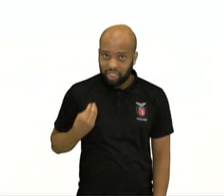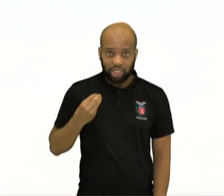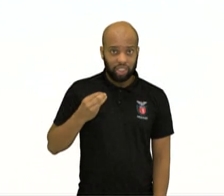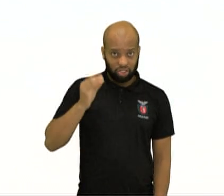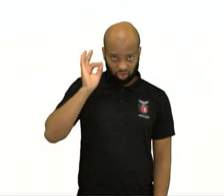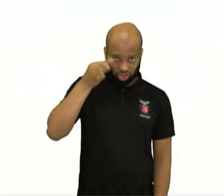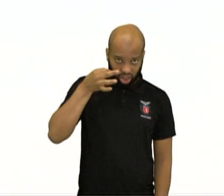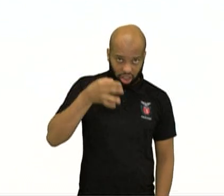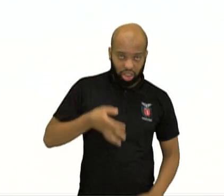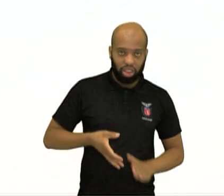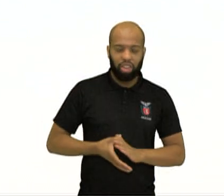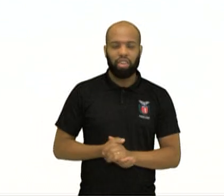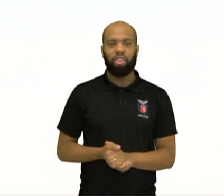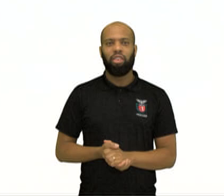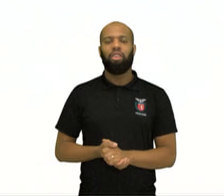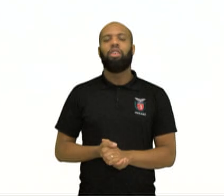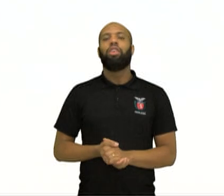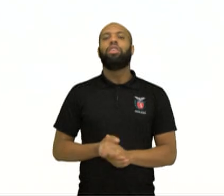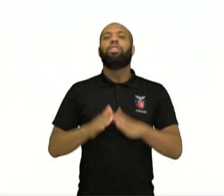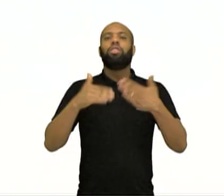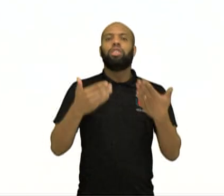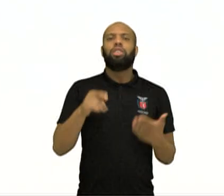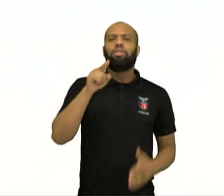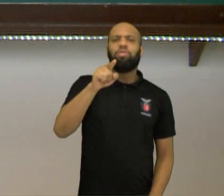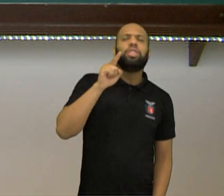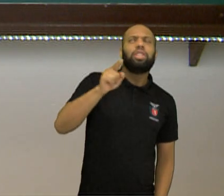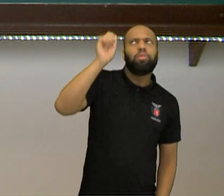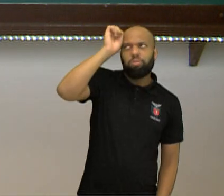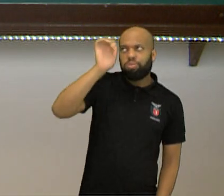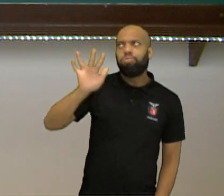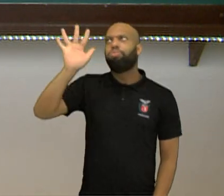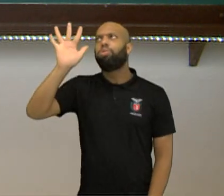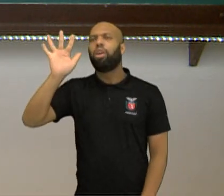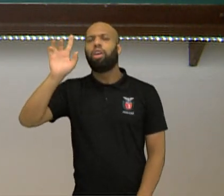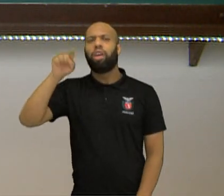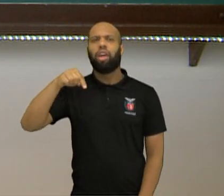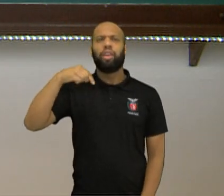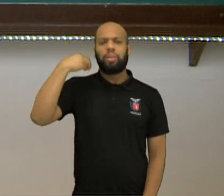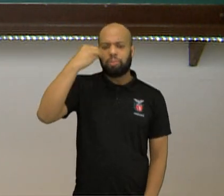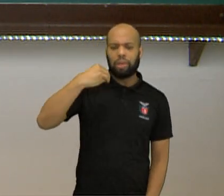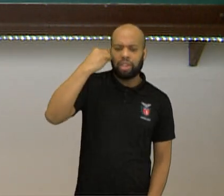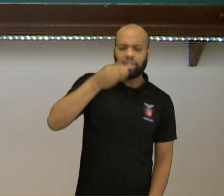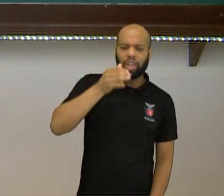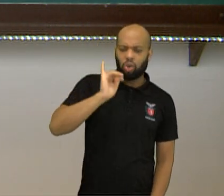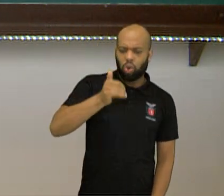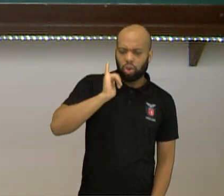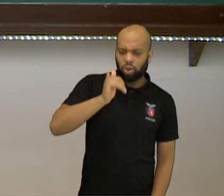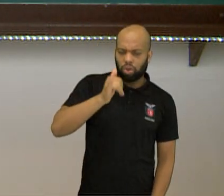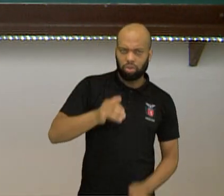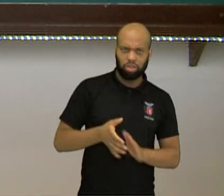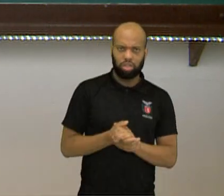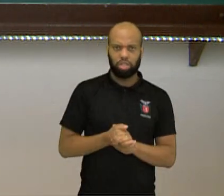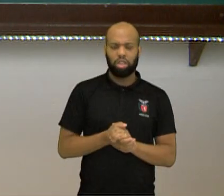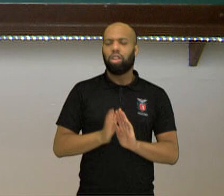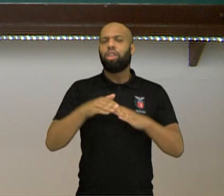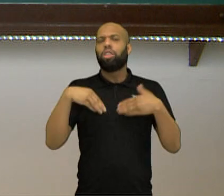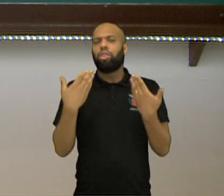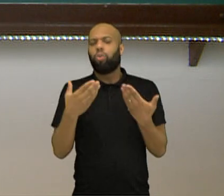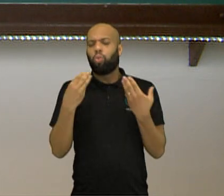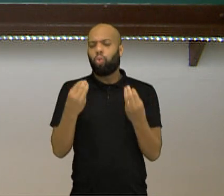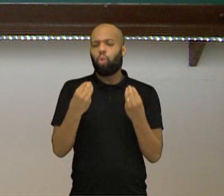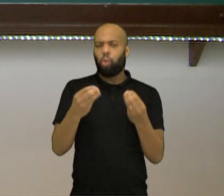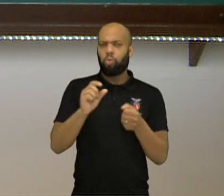Já? O que você imagina ser um relato de experiência? Como será que a gente faz